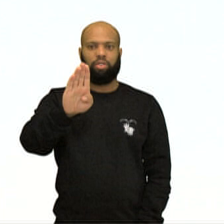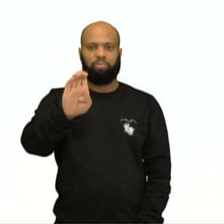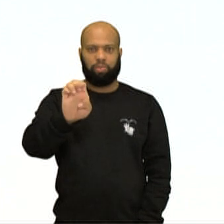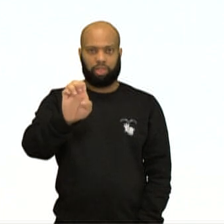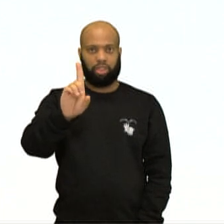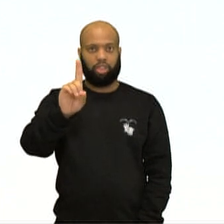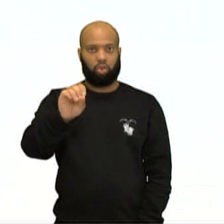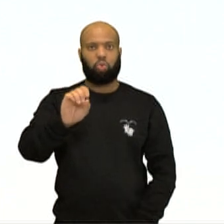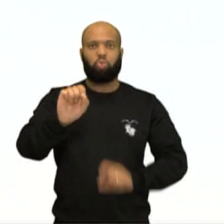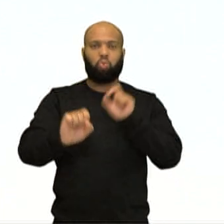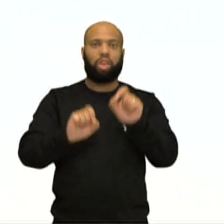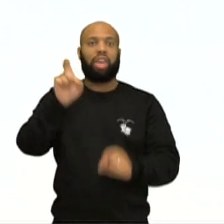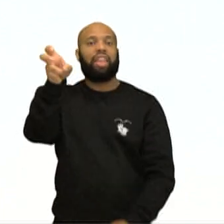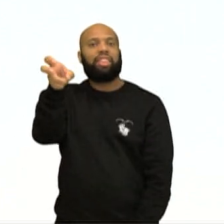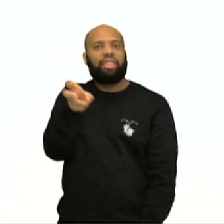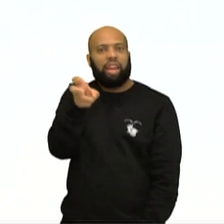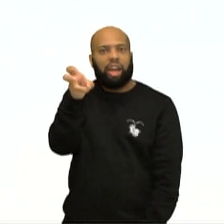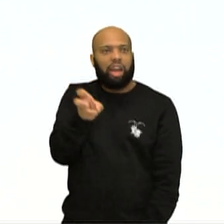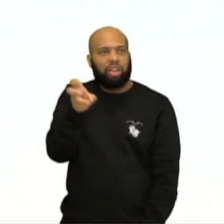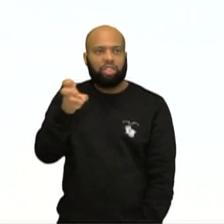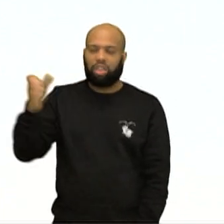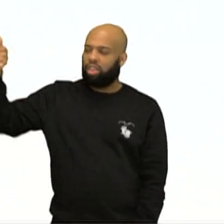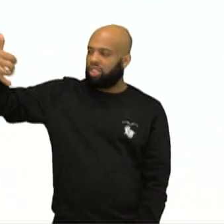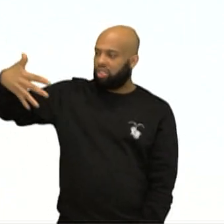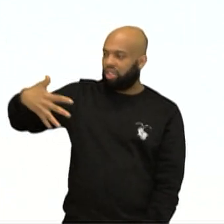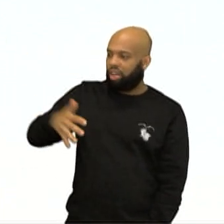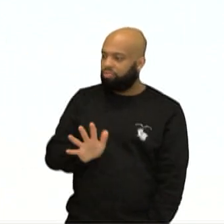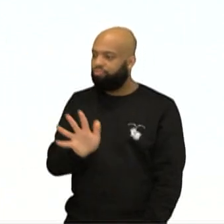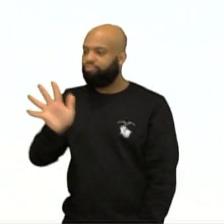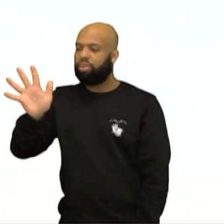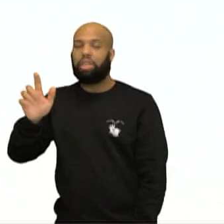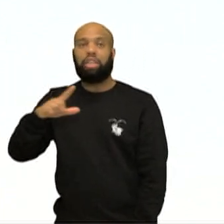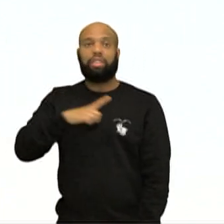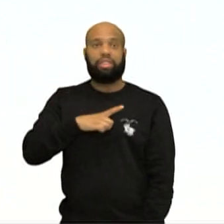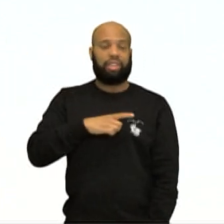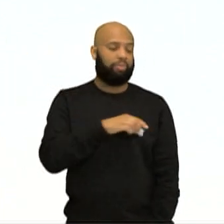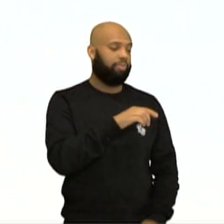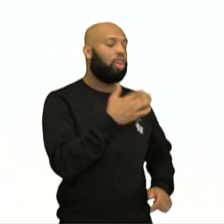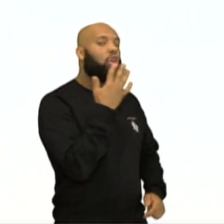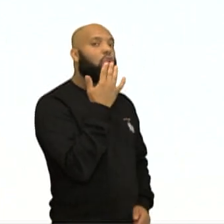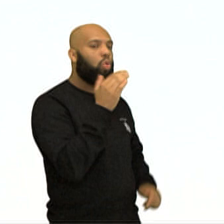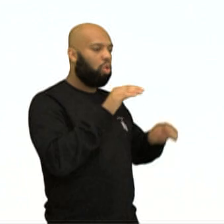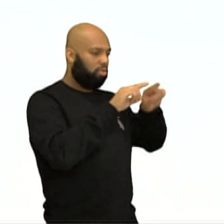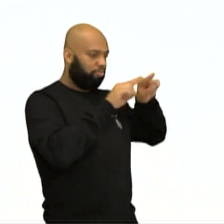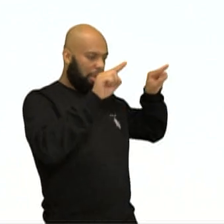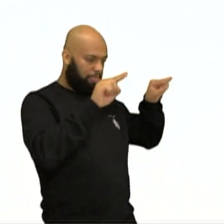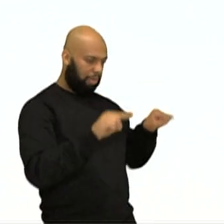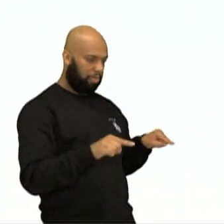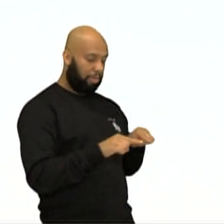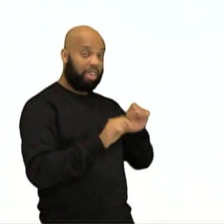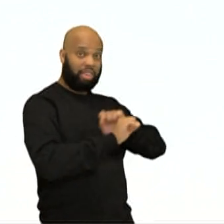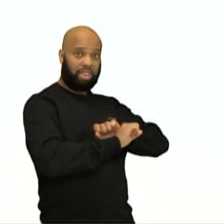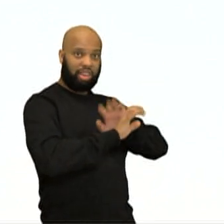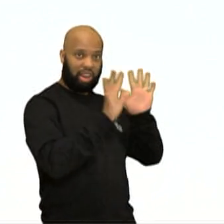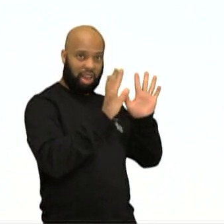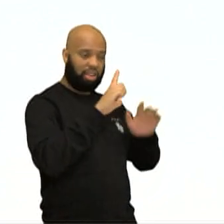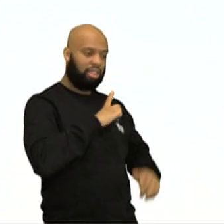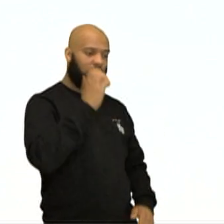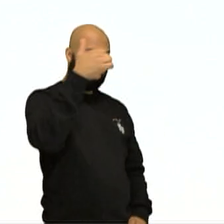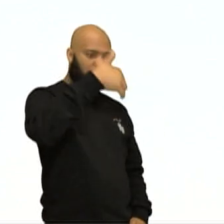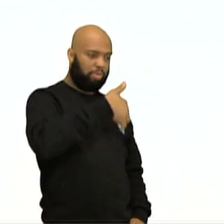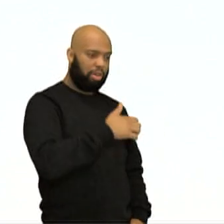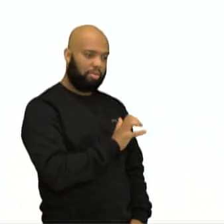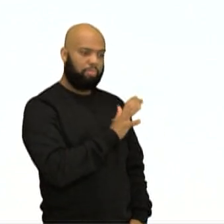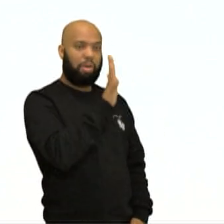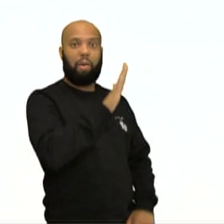de refletividade da luz solar, aonde áreas com cores mais claras vão refletir mais a